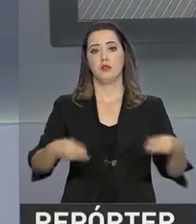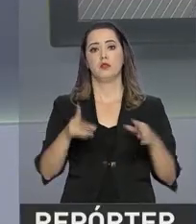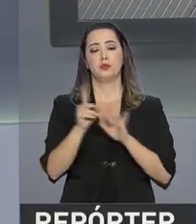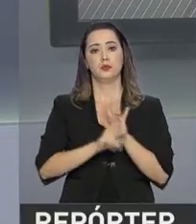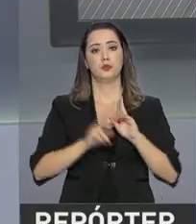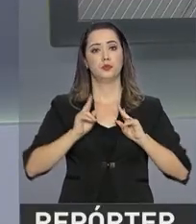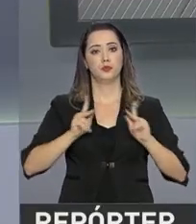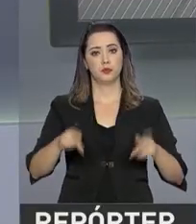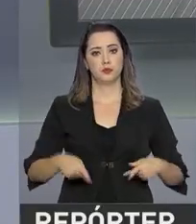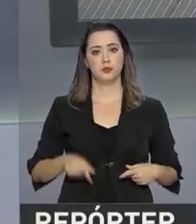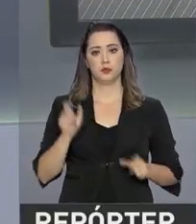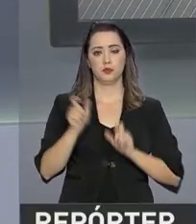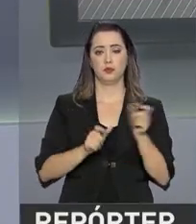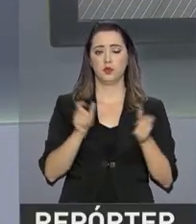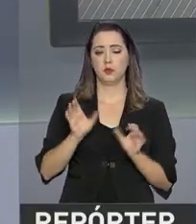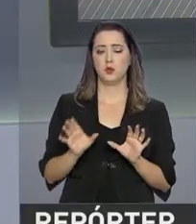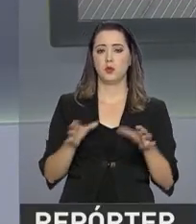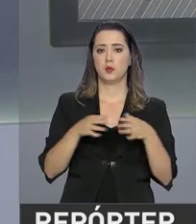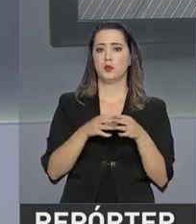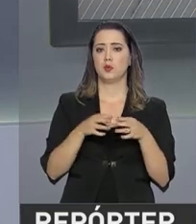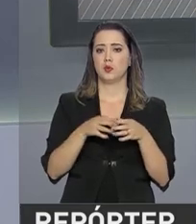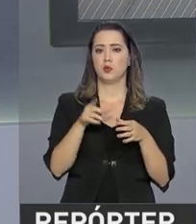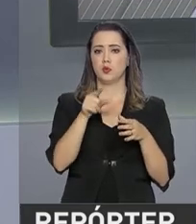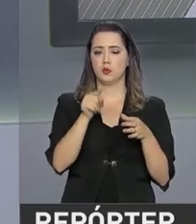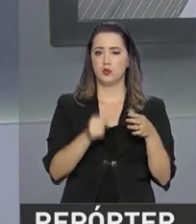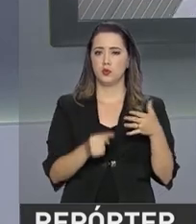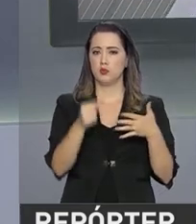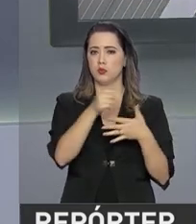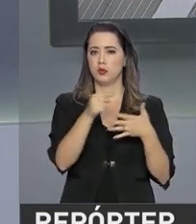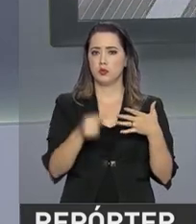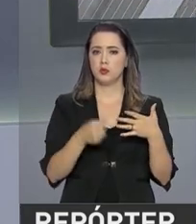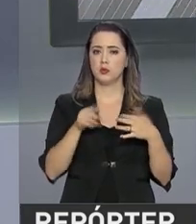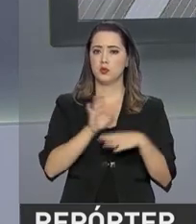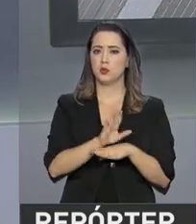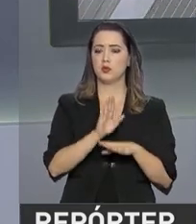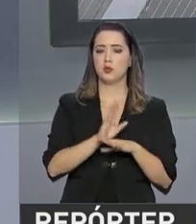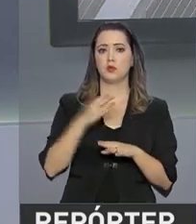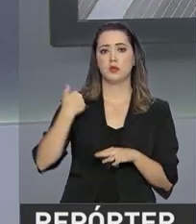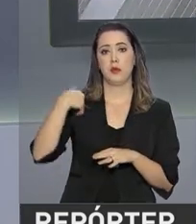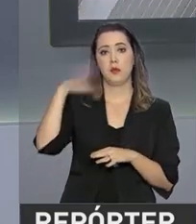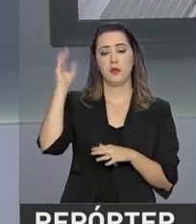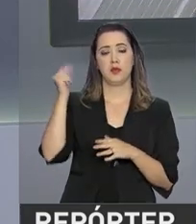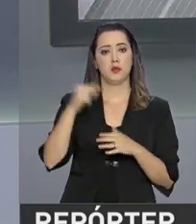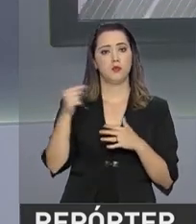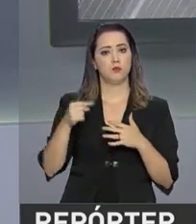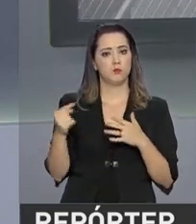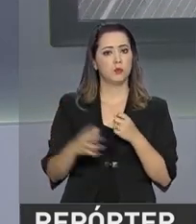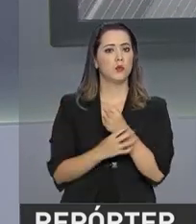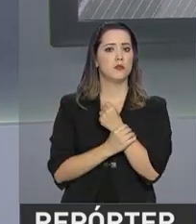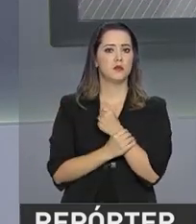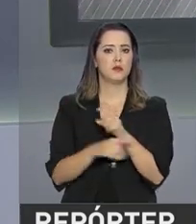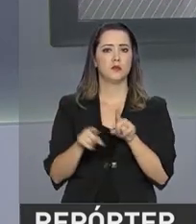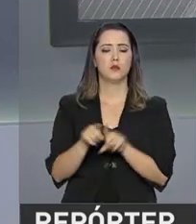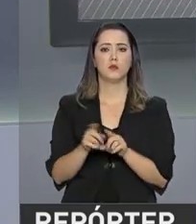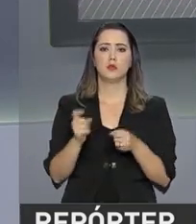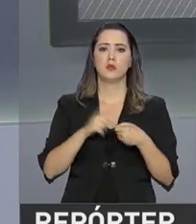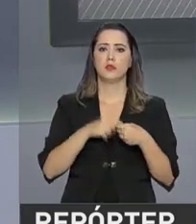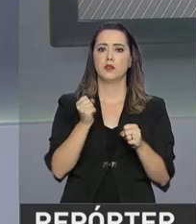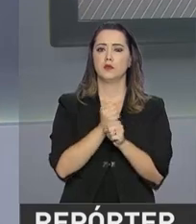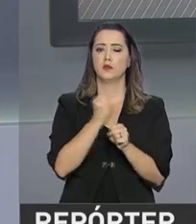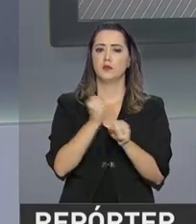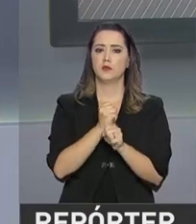rocha as pessoas incluídas nesses programas precisam de um suporte que vai além das medidas de segurança para